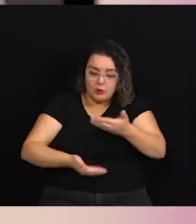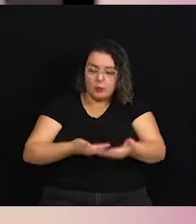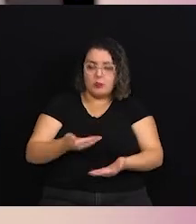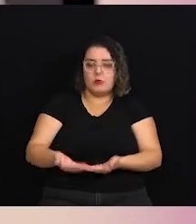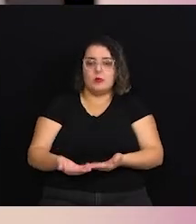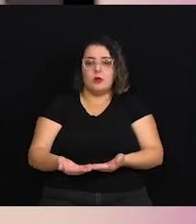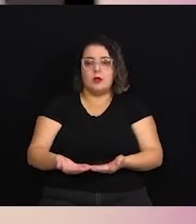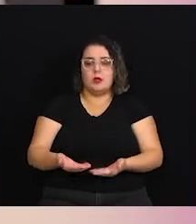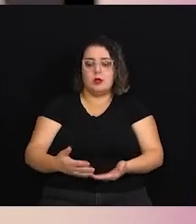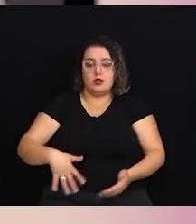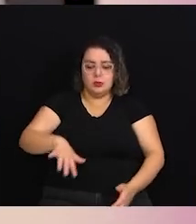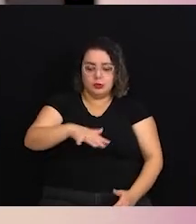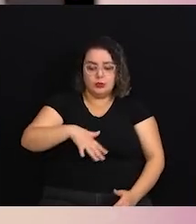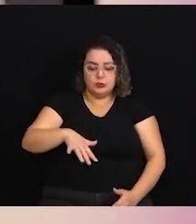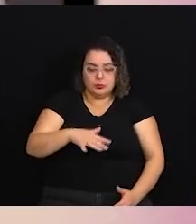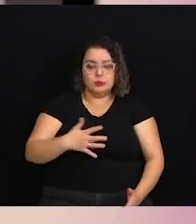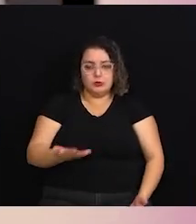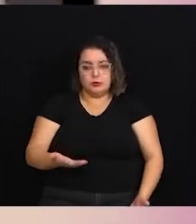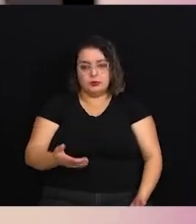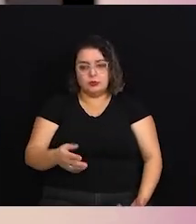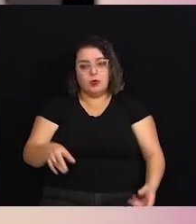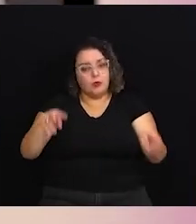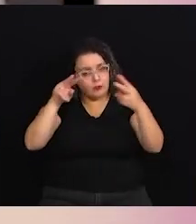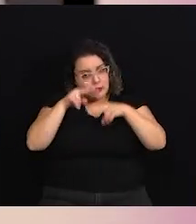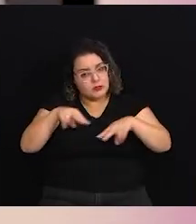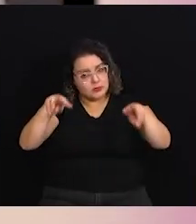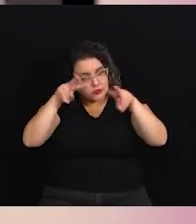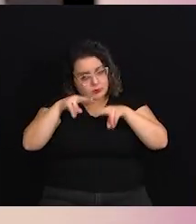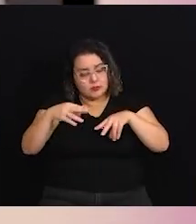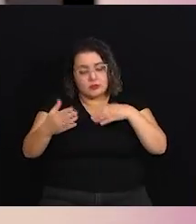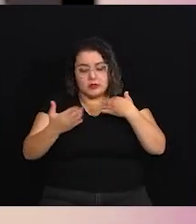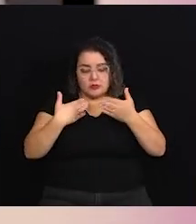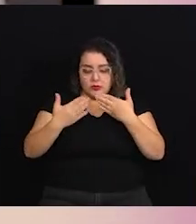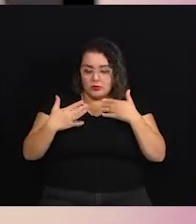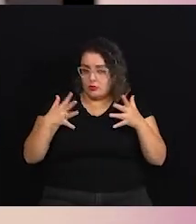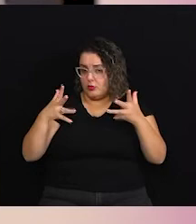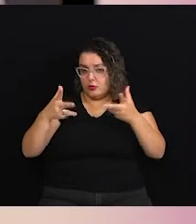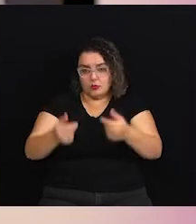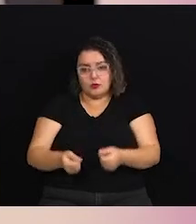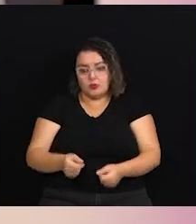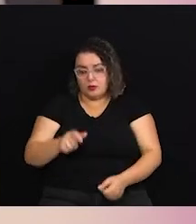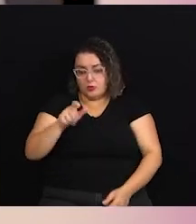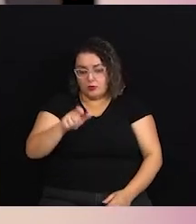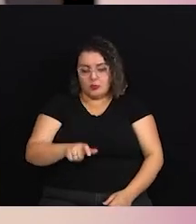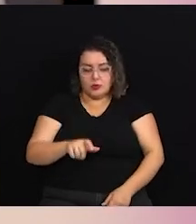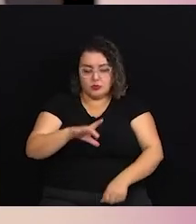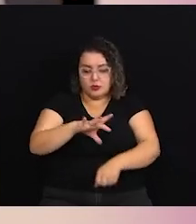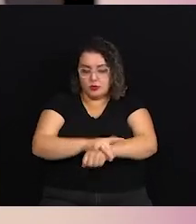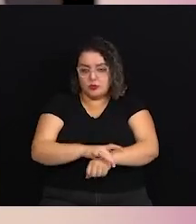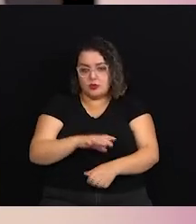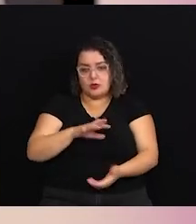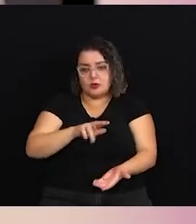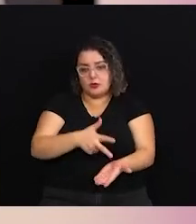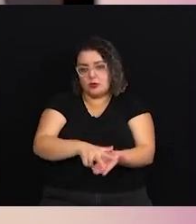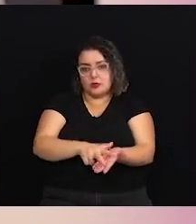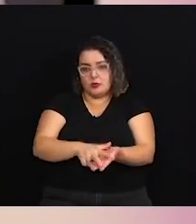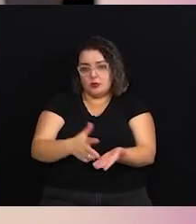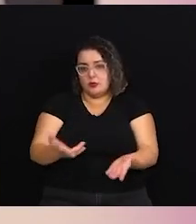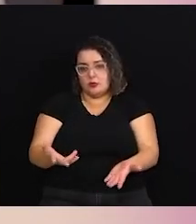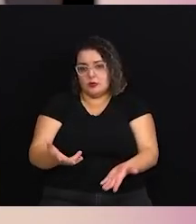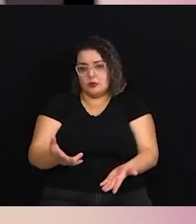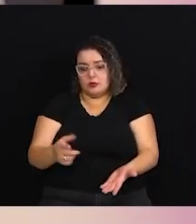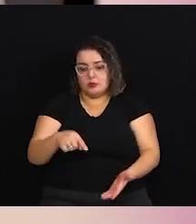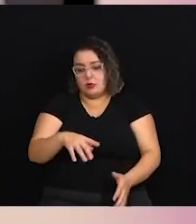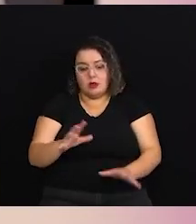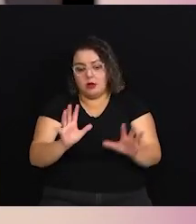fazemos parte nós visamos esse diálogo com todo mundo sabe que a pessoa com epilepsia Não não é um